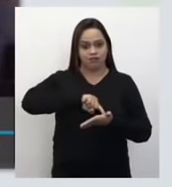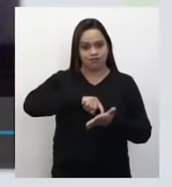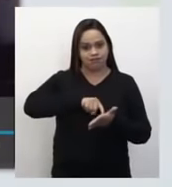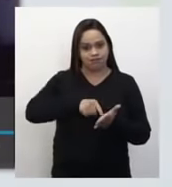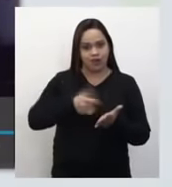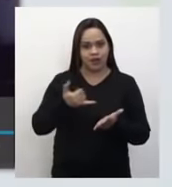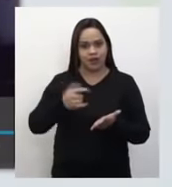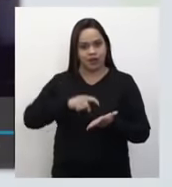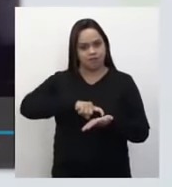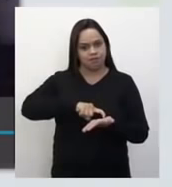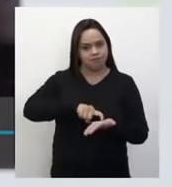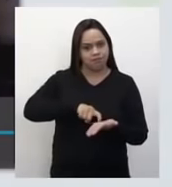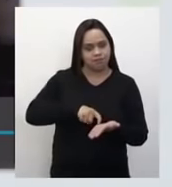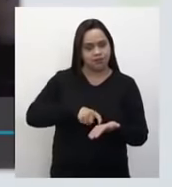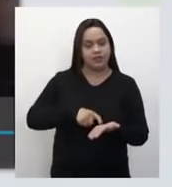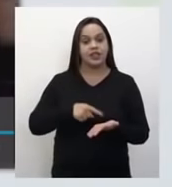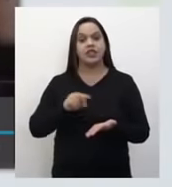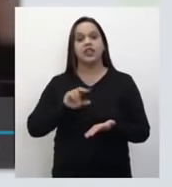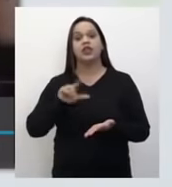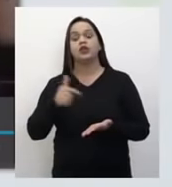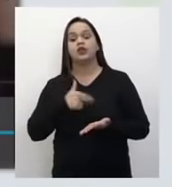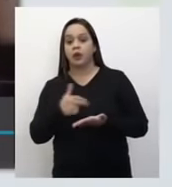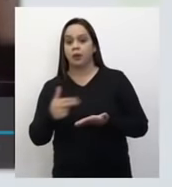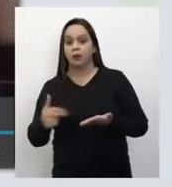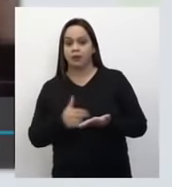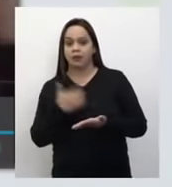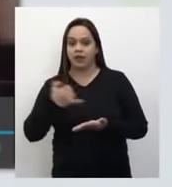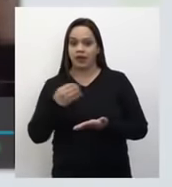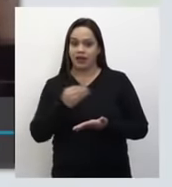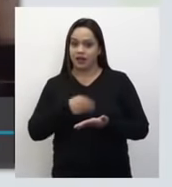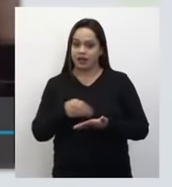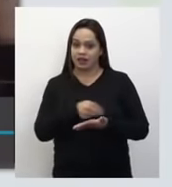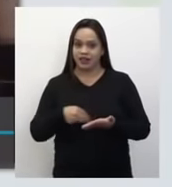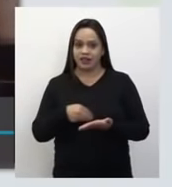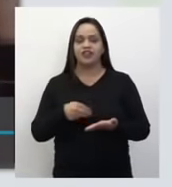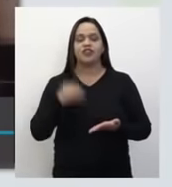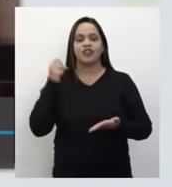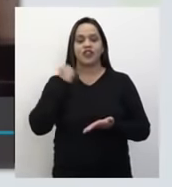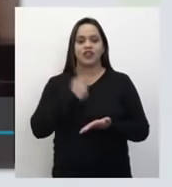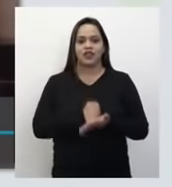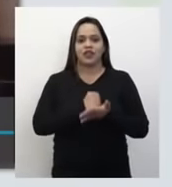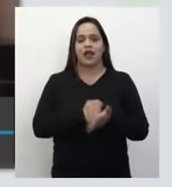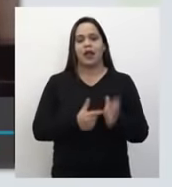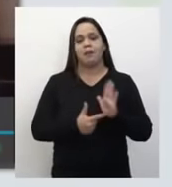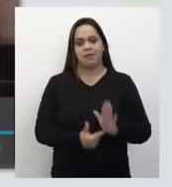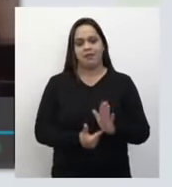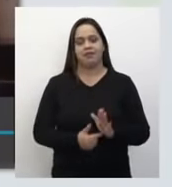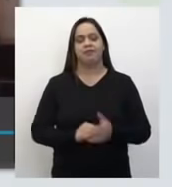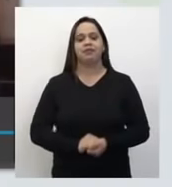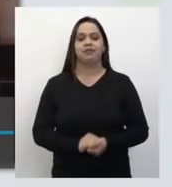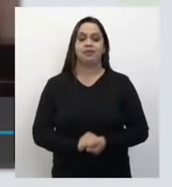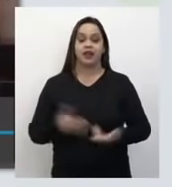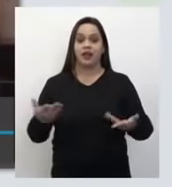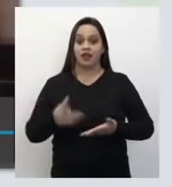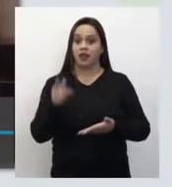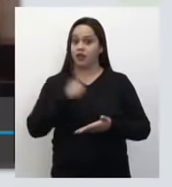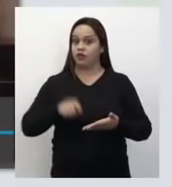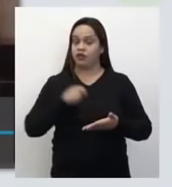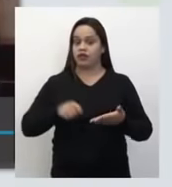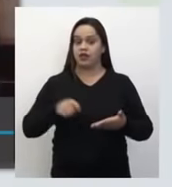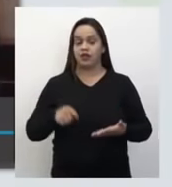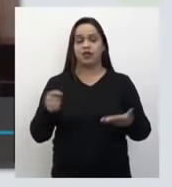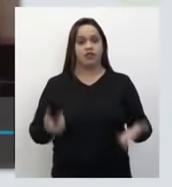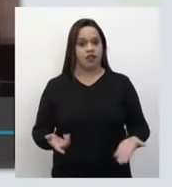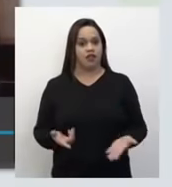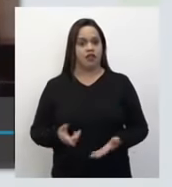E a parte que eu pintei com a canetinha é o que saiu impresso. Então é meu carimbinho de pinhão. E aqui, então, eu vou escrever uma mensagem,